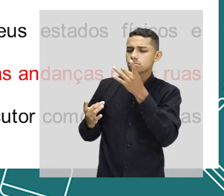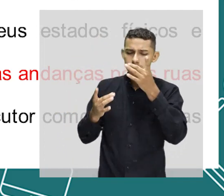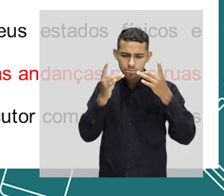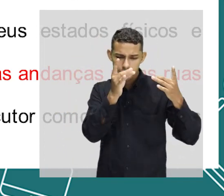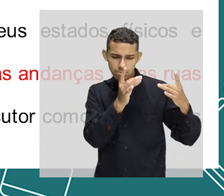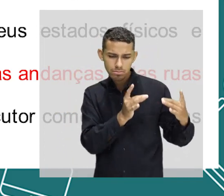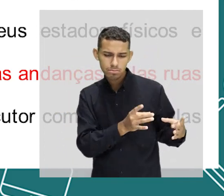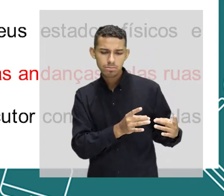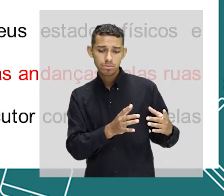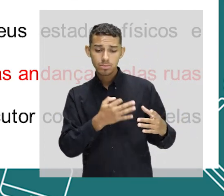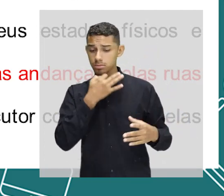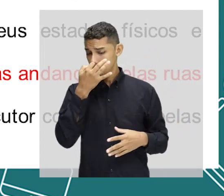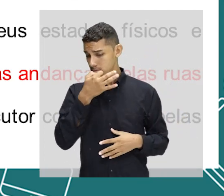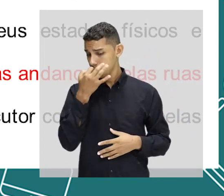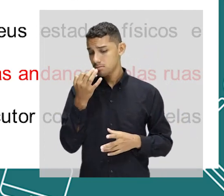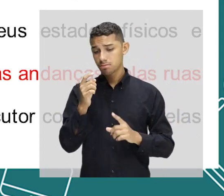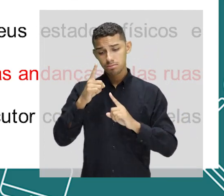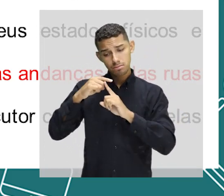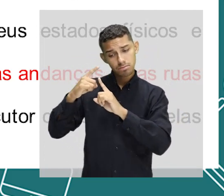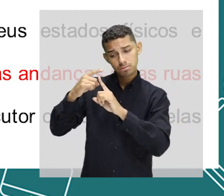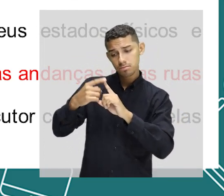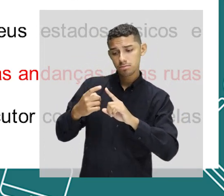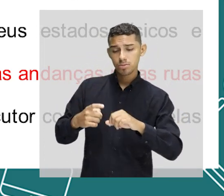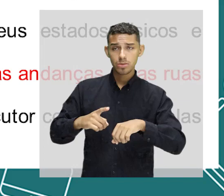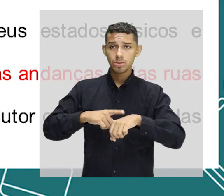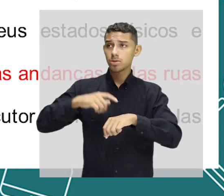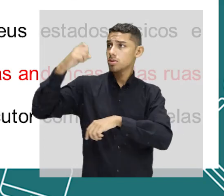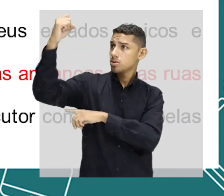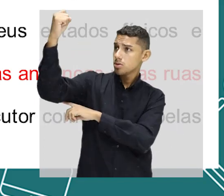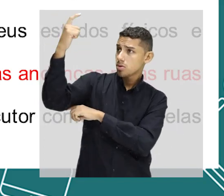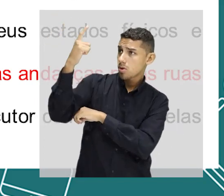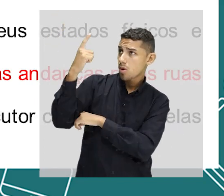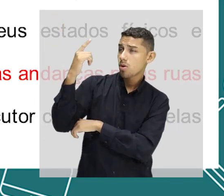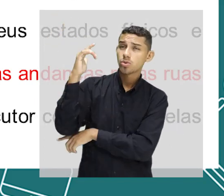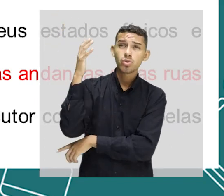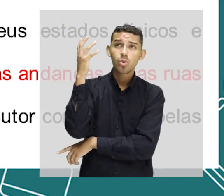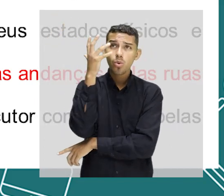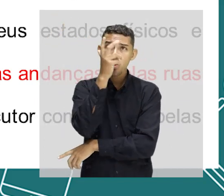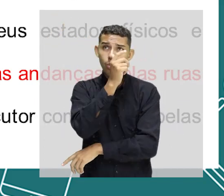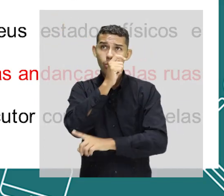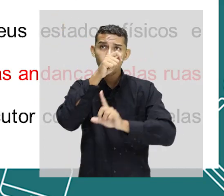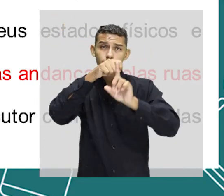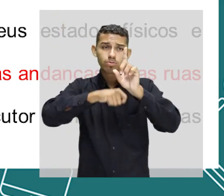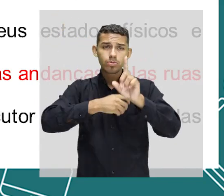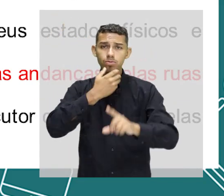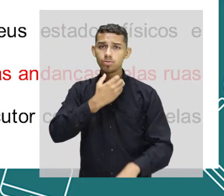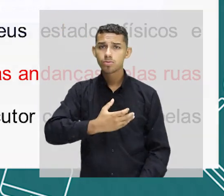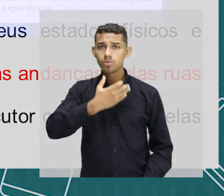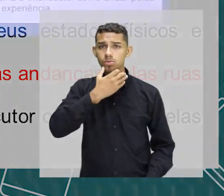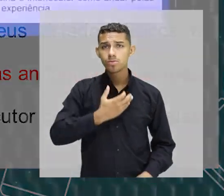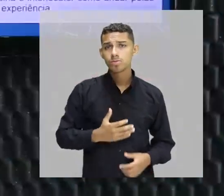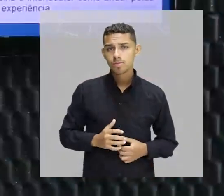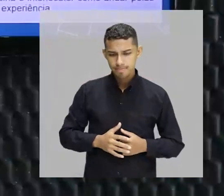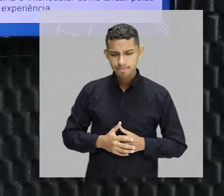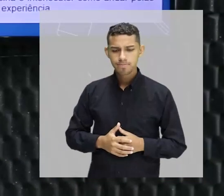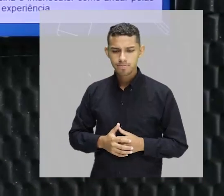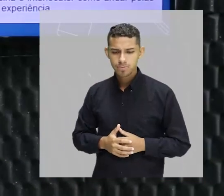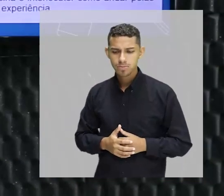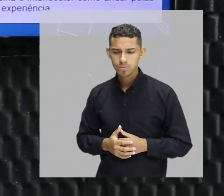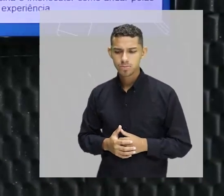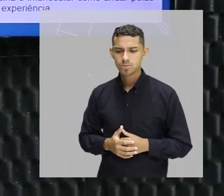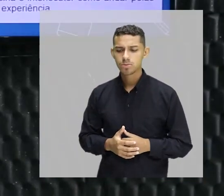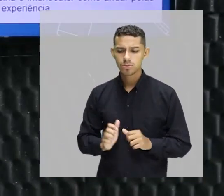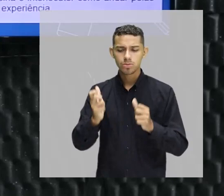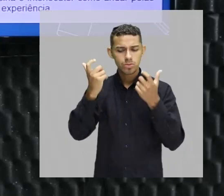aconteceu. Ele até situa no tempo, né? Ele diz no sol de quase dezembro, né? Então, ele coloca aí, ele